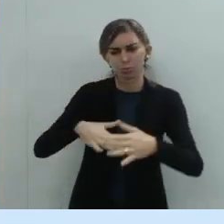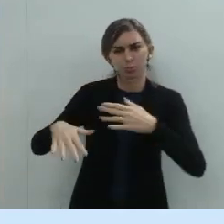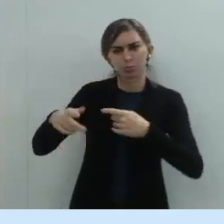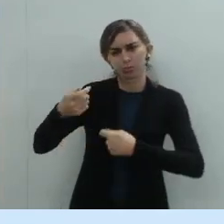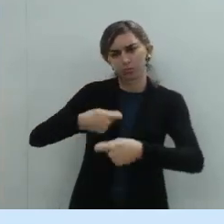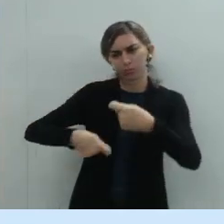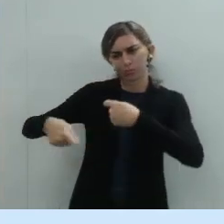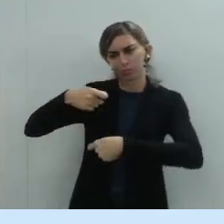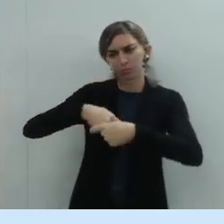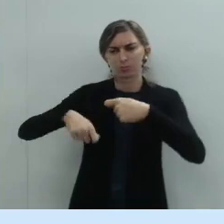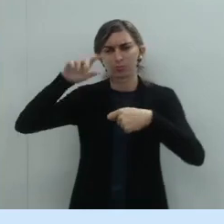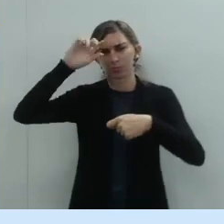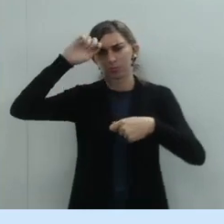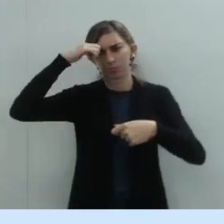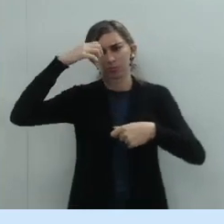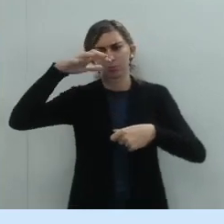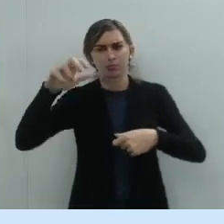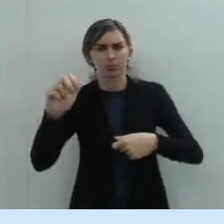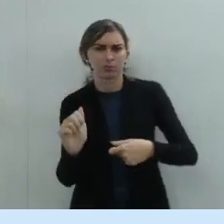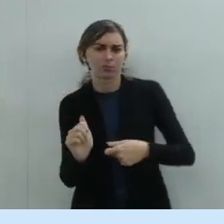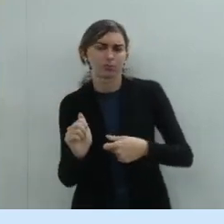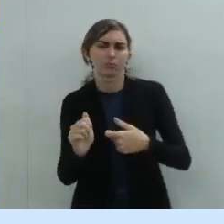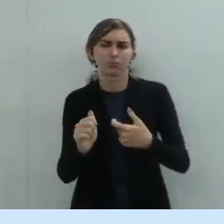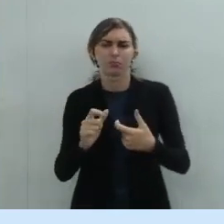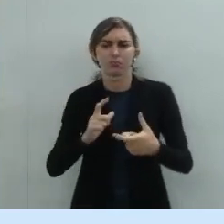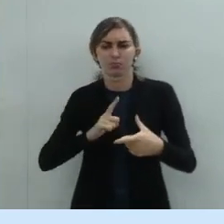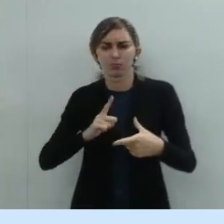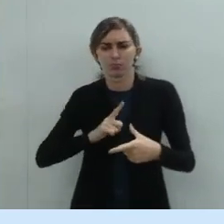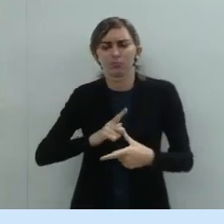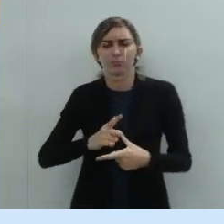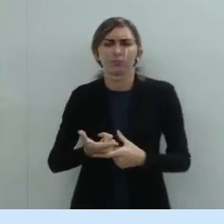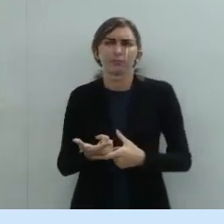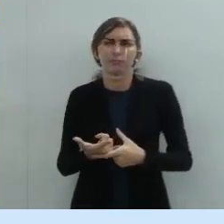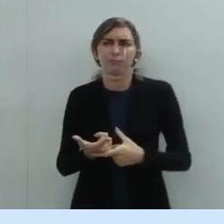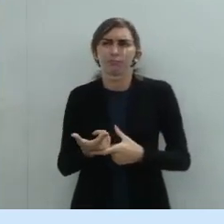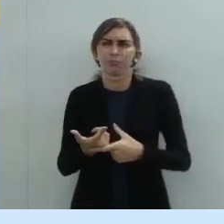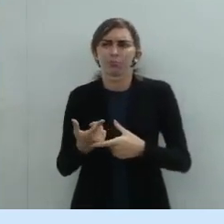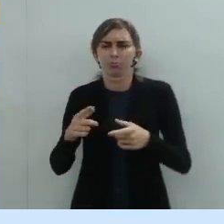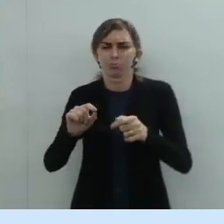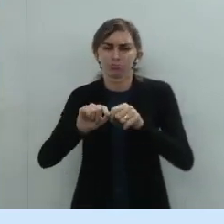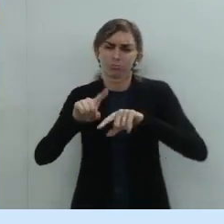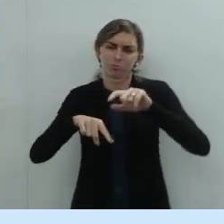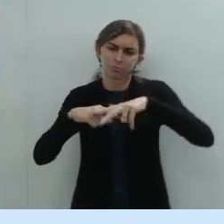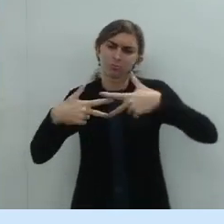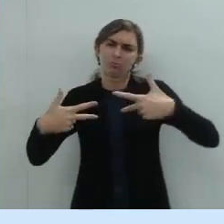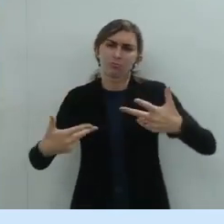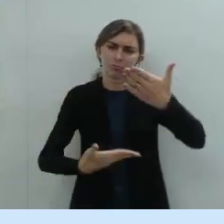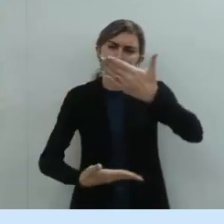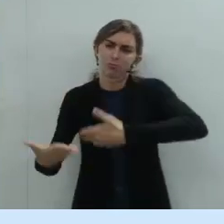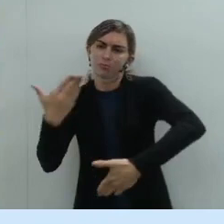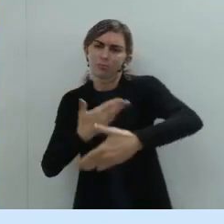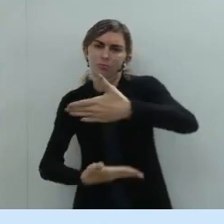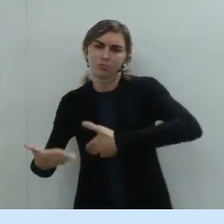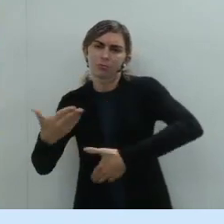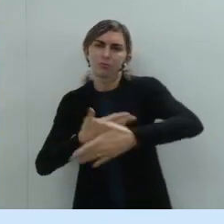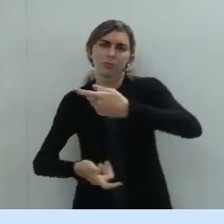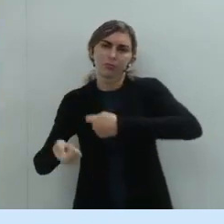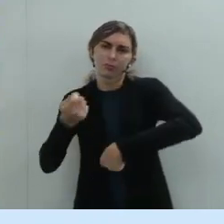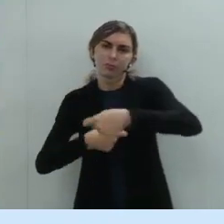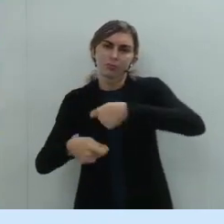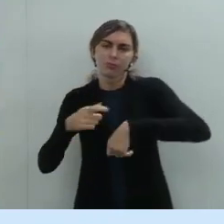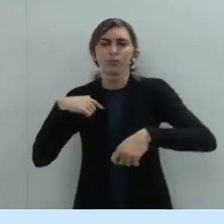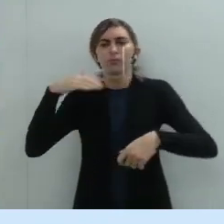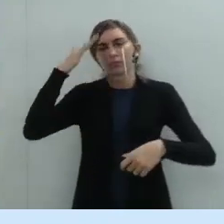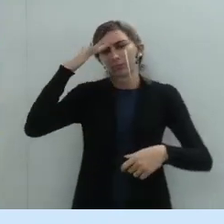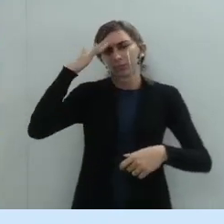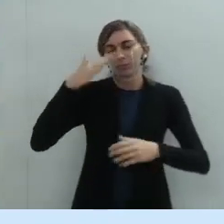economia. A África, ela vai ter grandes produtos, né, para troca, e a gente vai